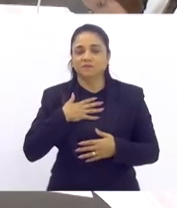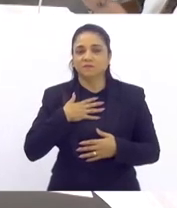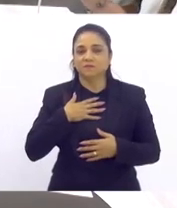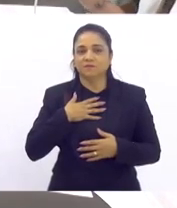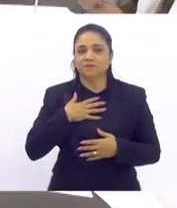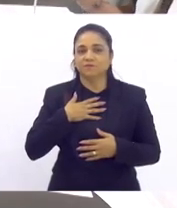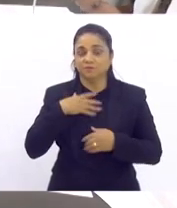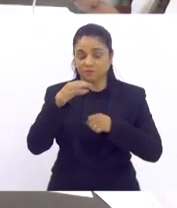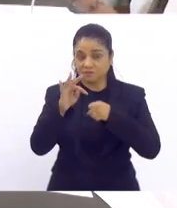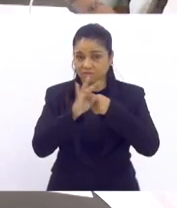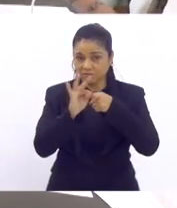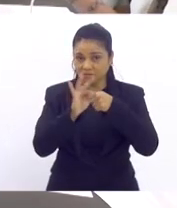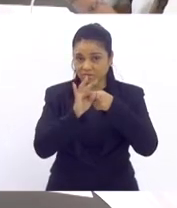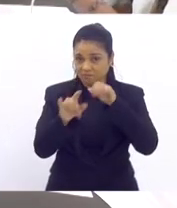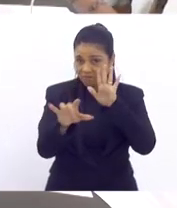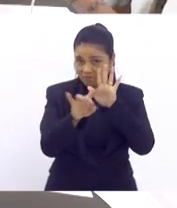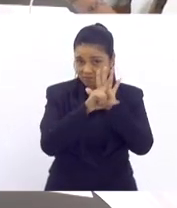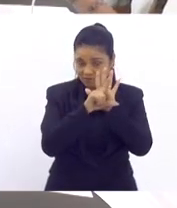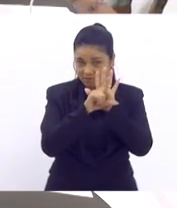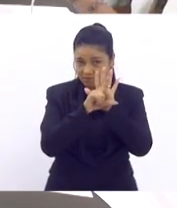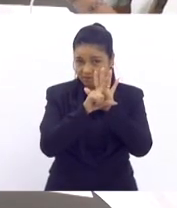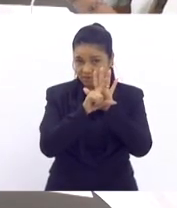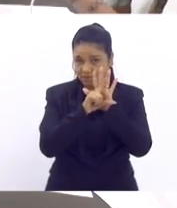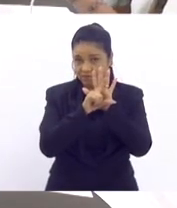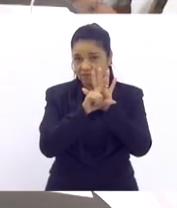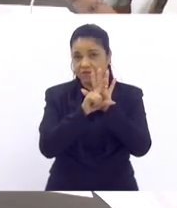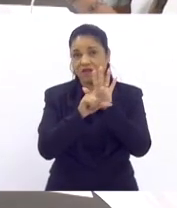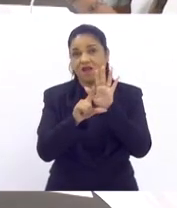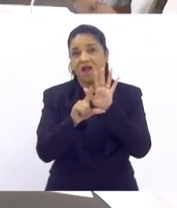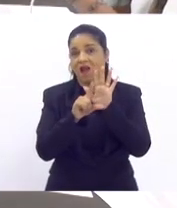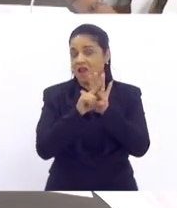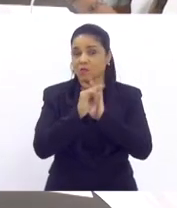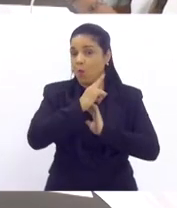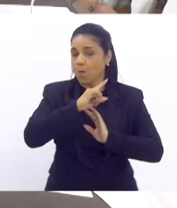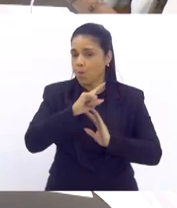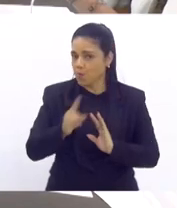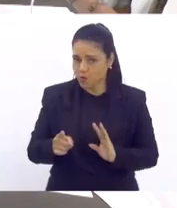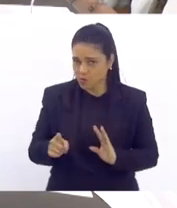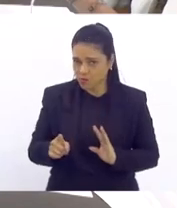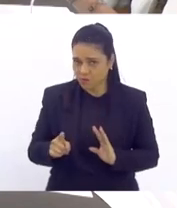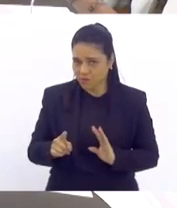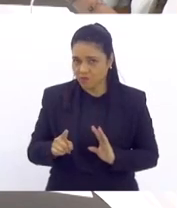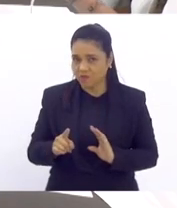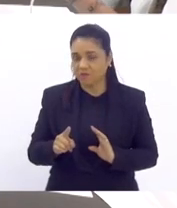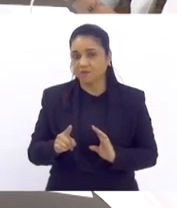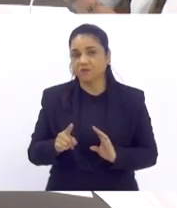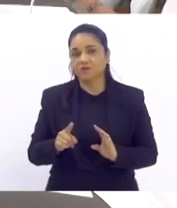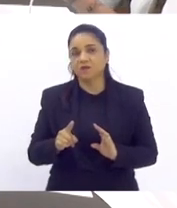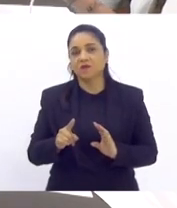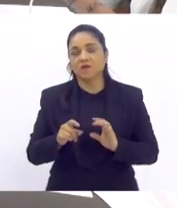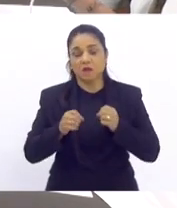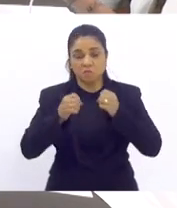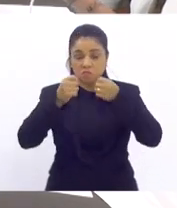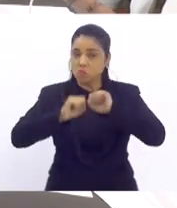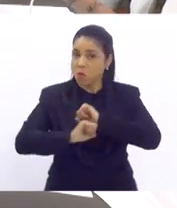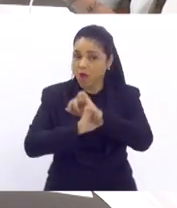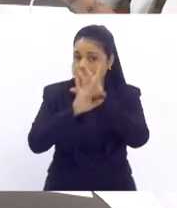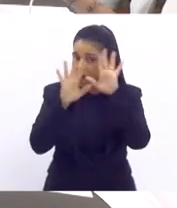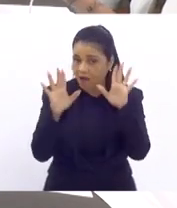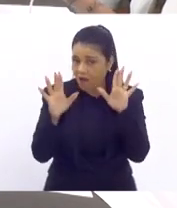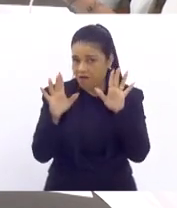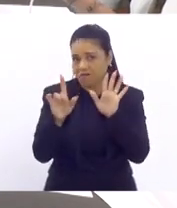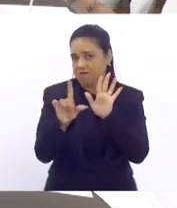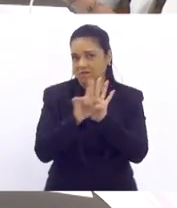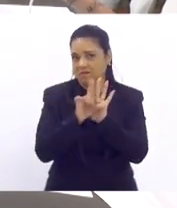aí como técnica Legislativa O que a lei não proíbe ela também o que ela o que ela não declara expressamente ela também não